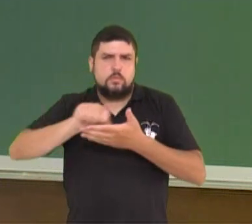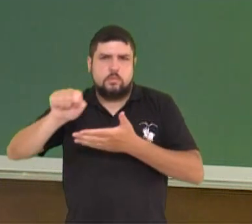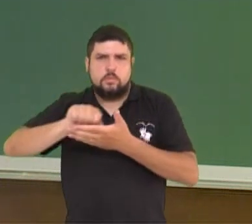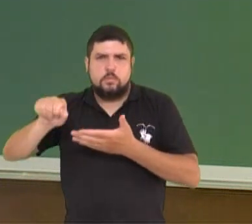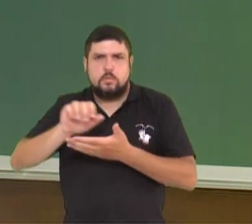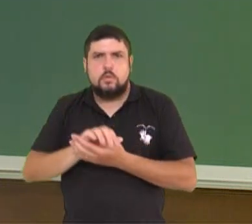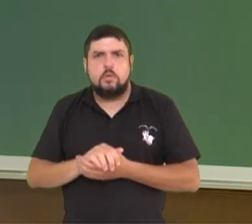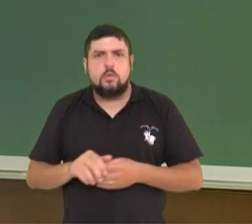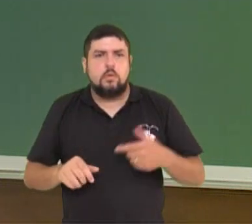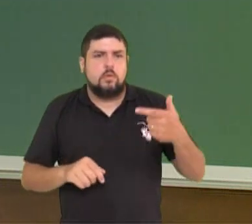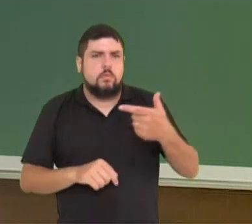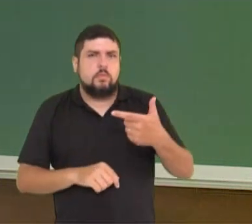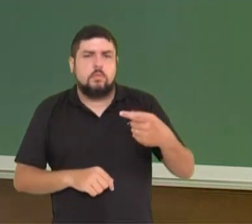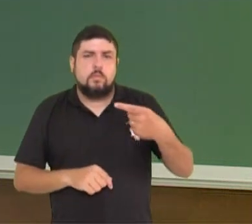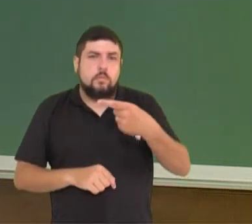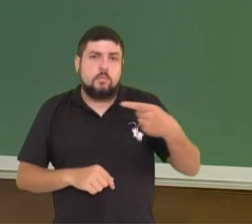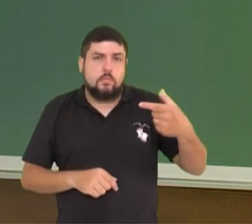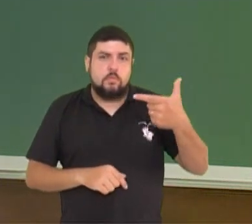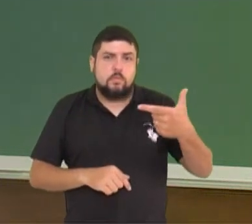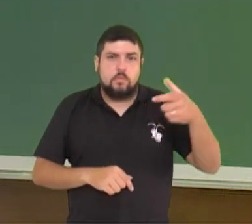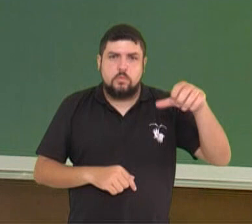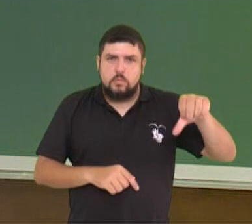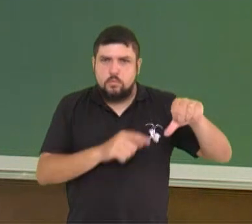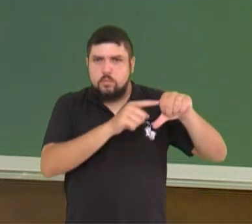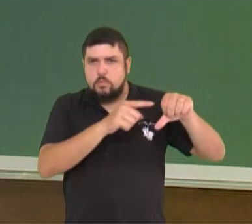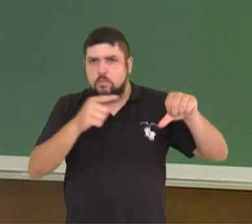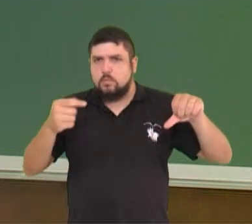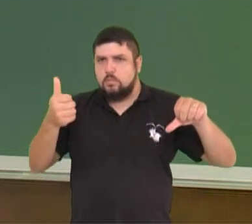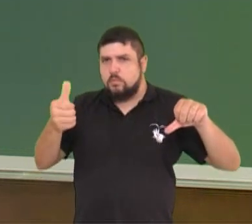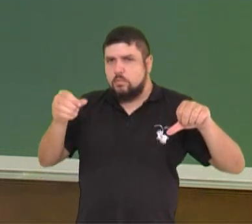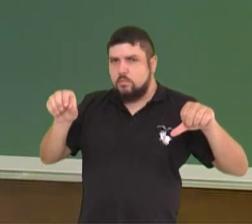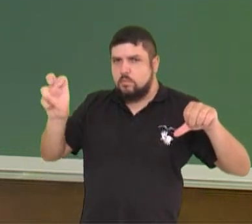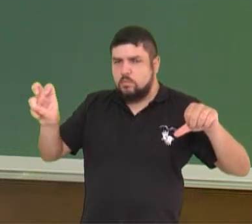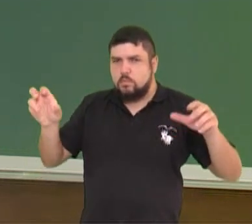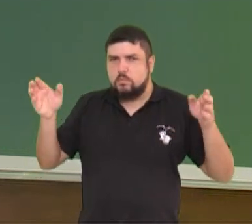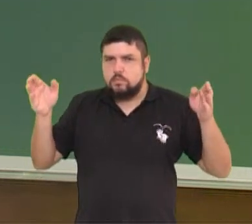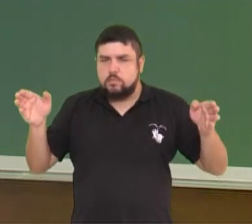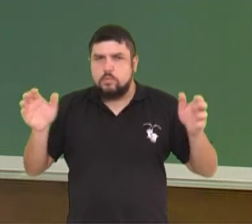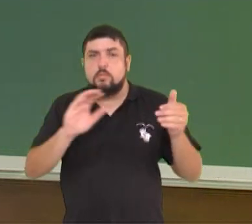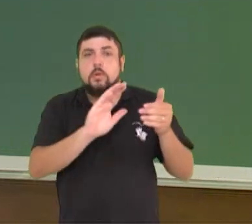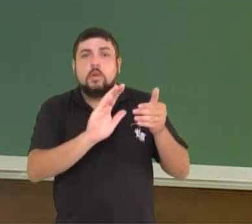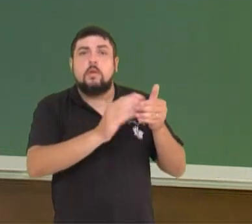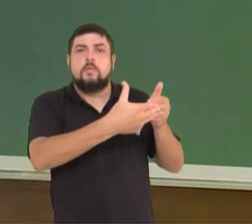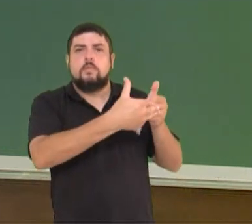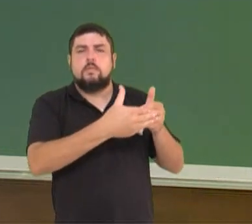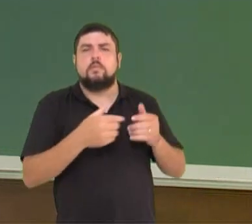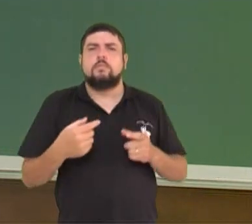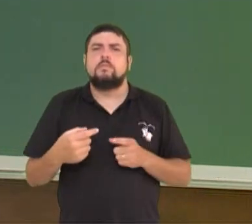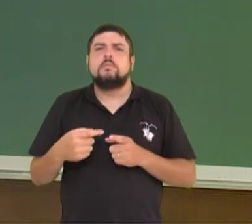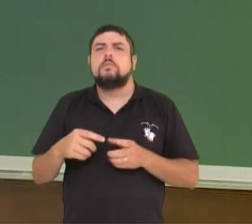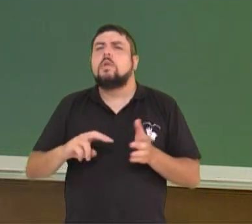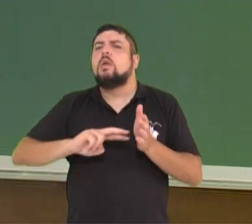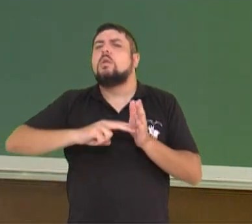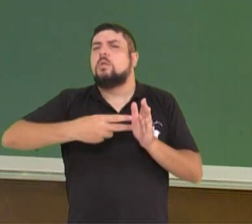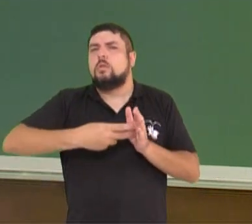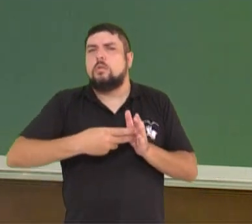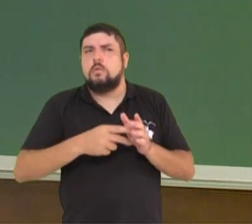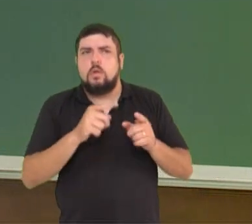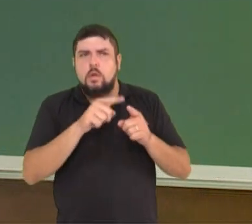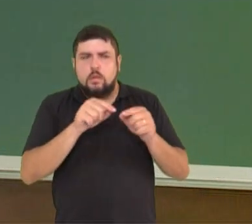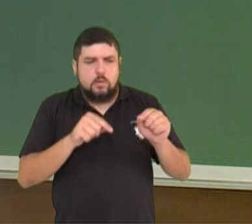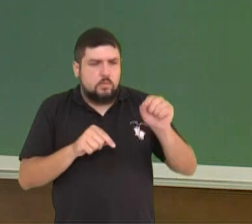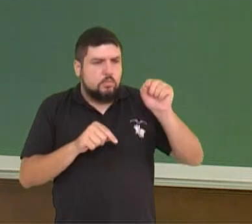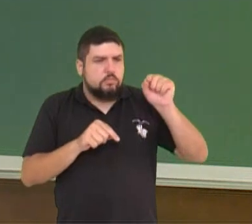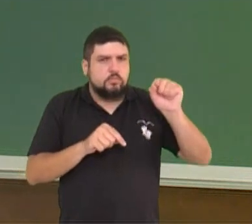menos 29 até 105 graus. Aqui coloquei um intervalo fechado. Fechado quer dizer o quê? Que tem um ponto aqui em